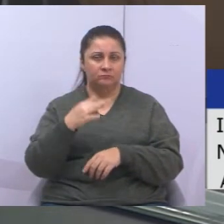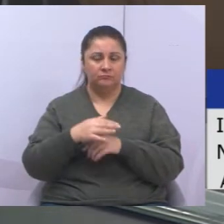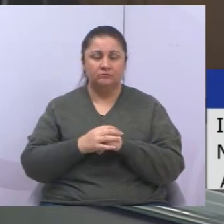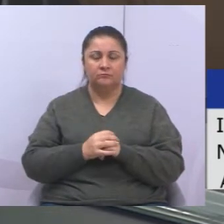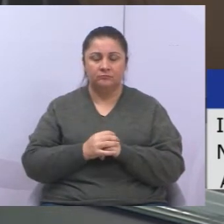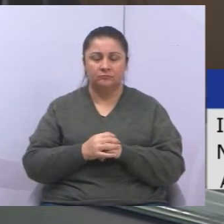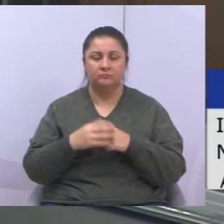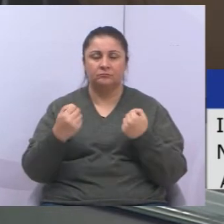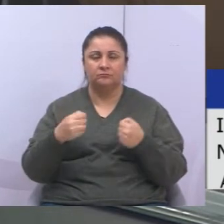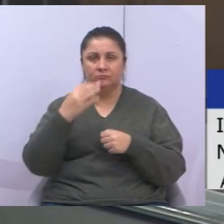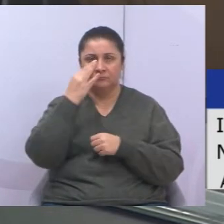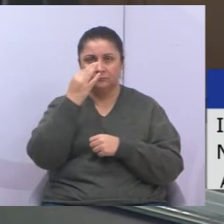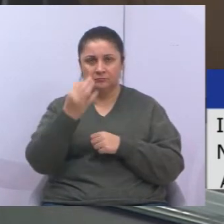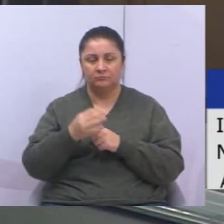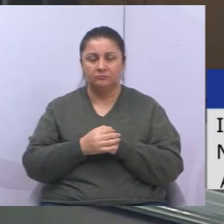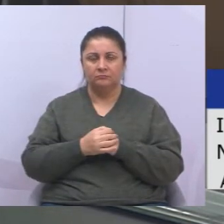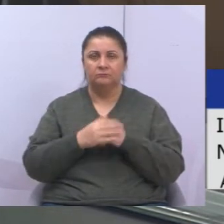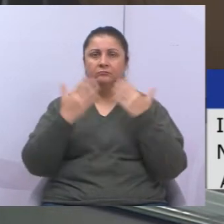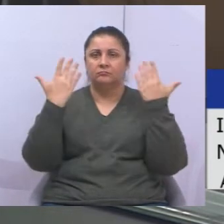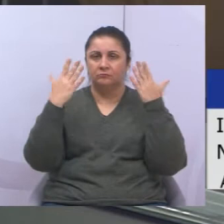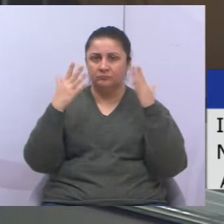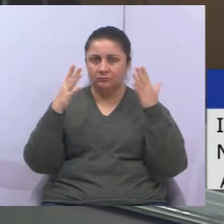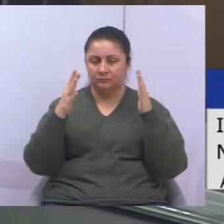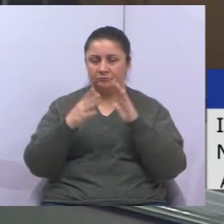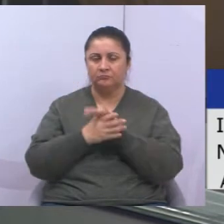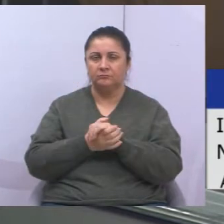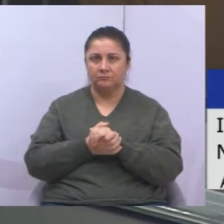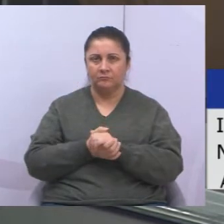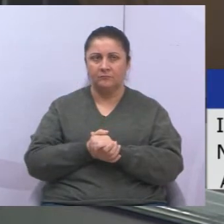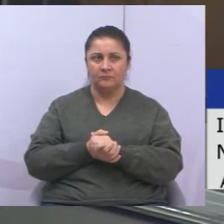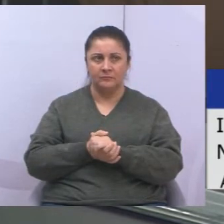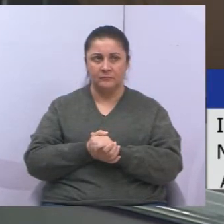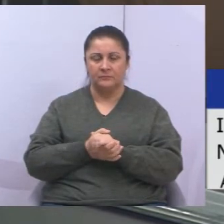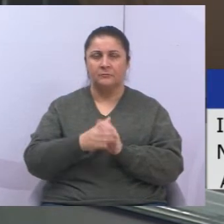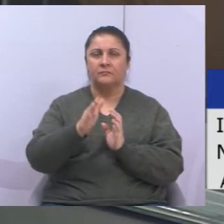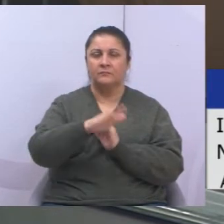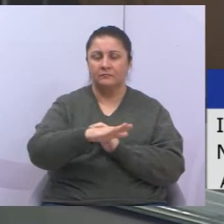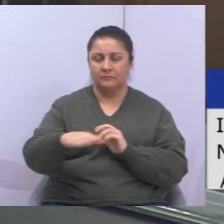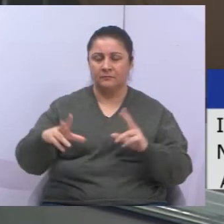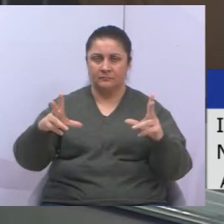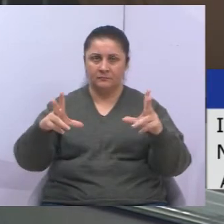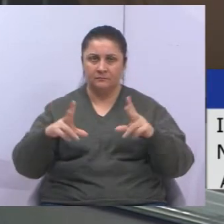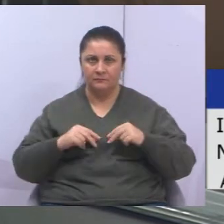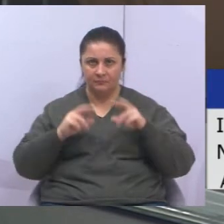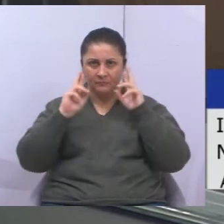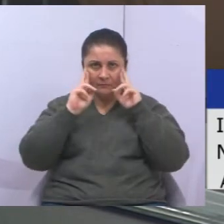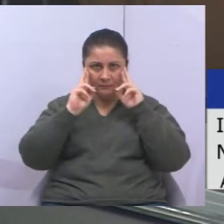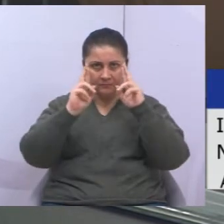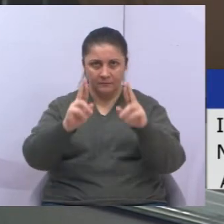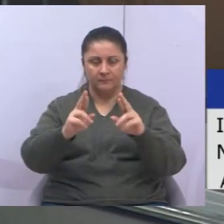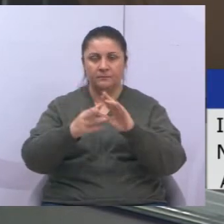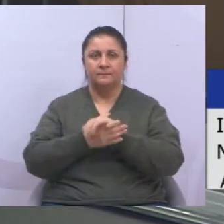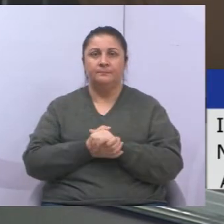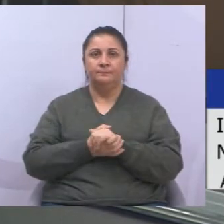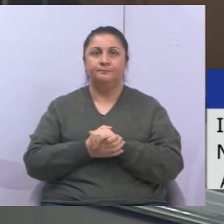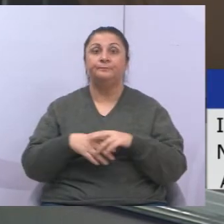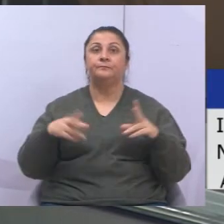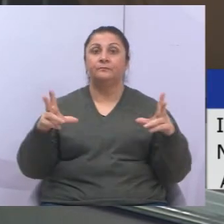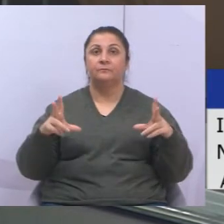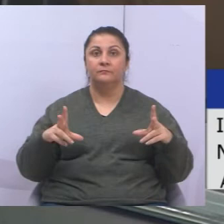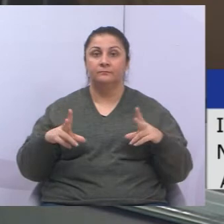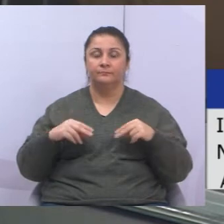atentos. Mais uma vez, parabéns pela propositura. Crianças merecem o nosso respeito e merece que